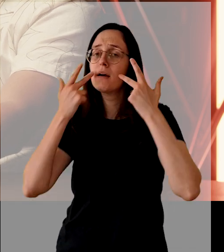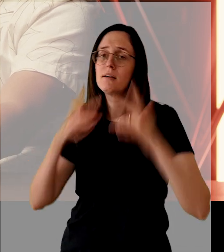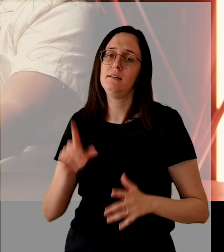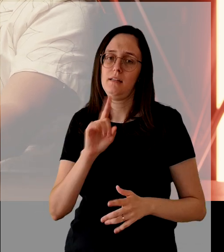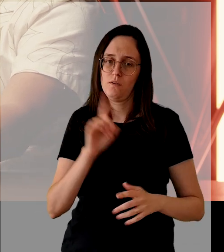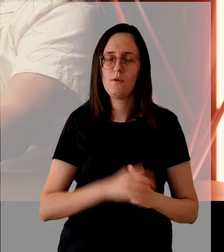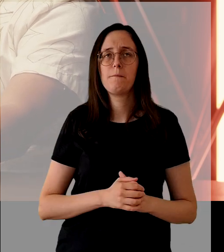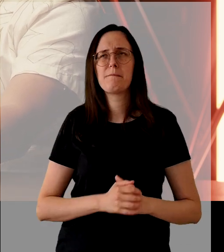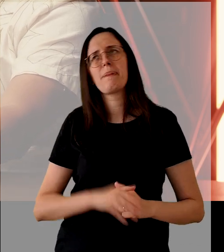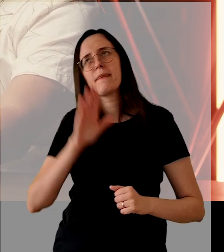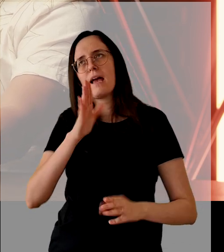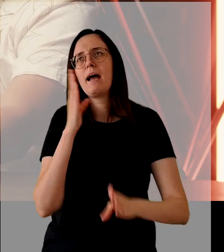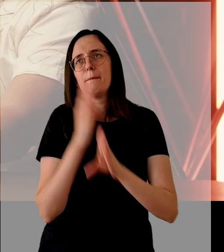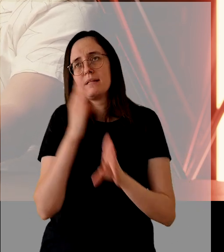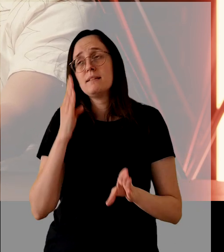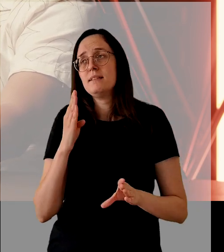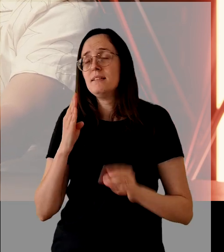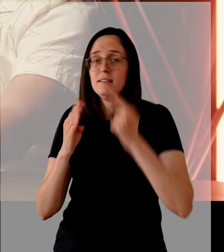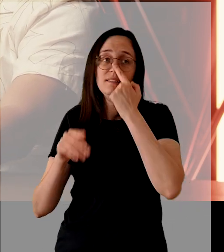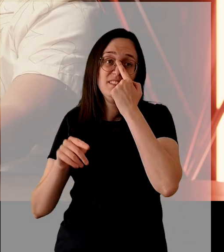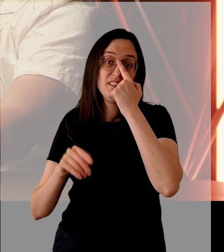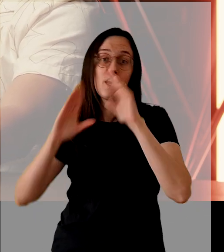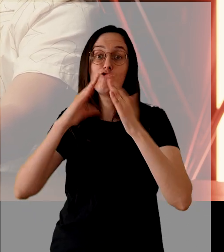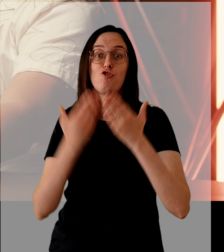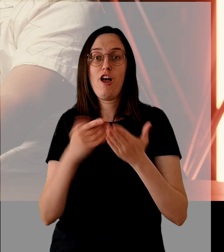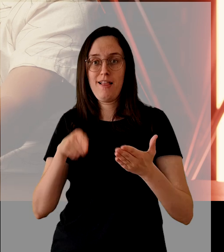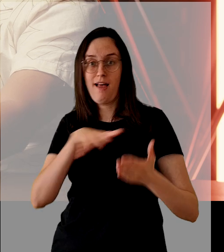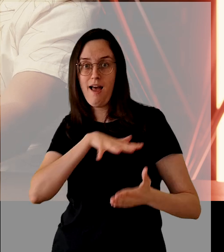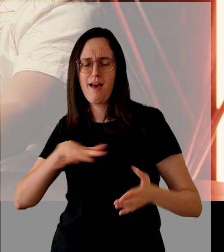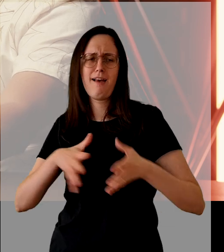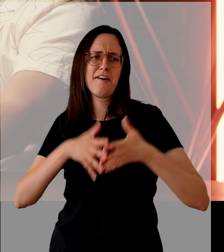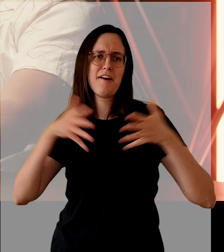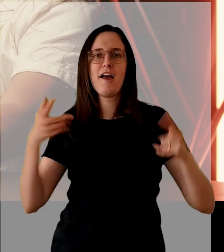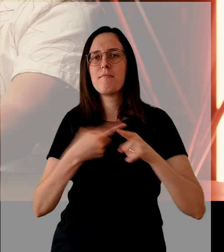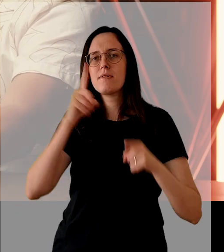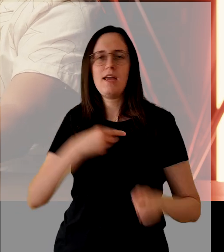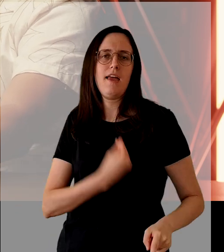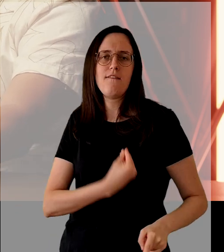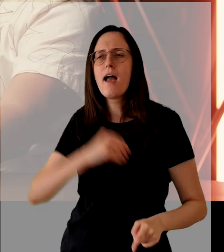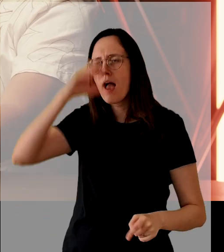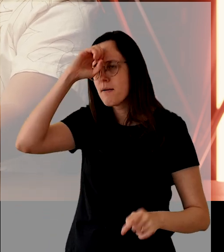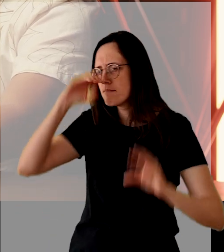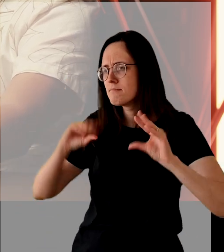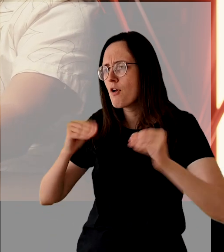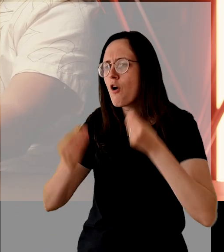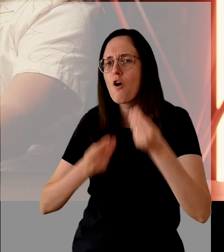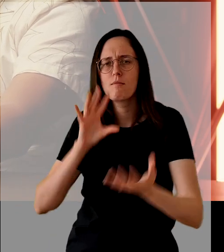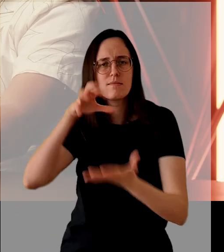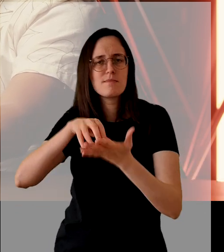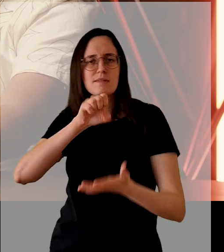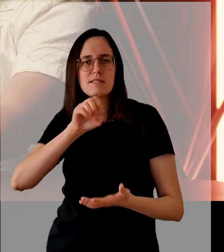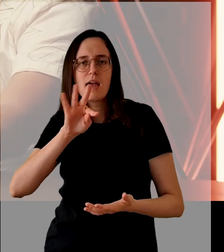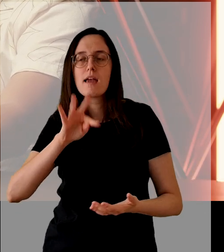natural, apesar de que é uma grande escola. Porque é uma escola da lida, é uma escola do set, é uma escola que você